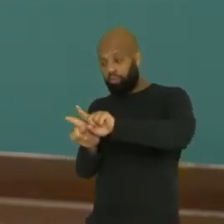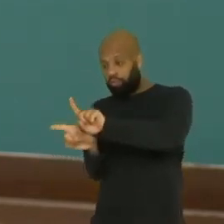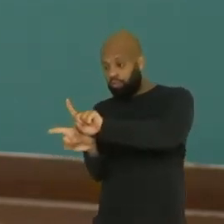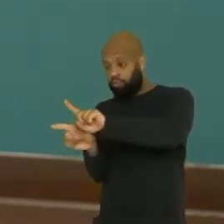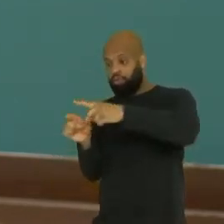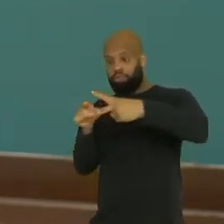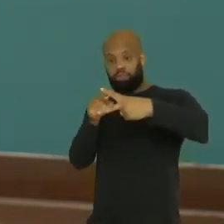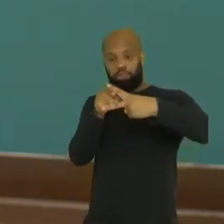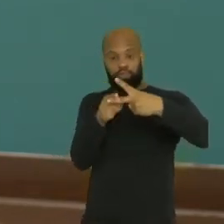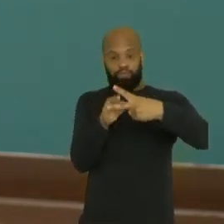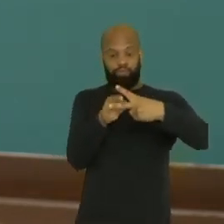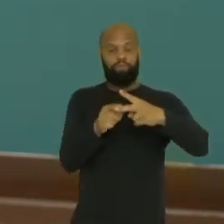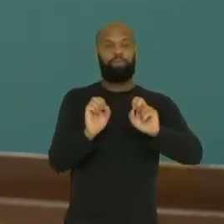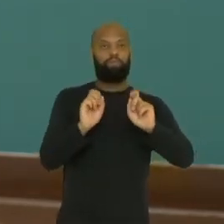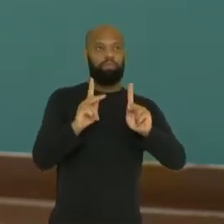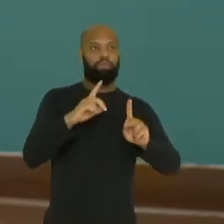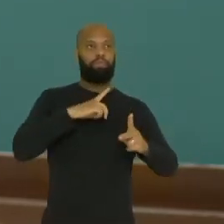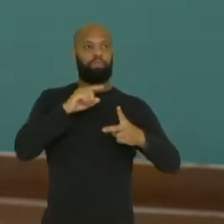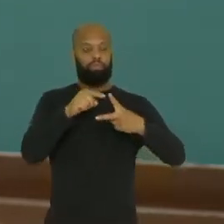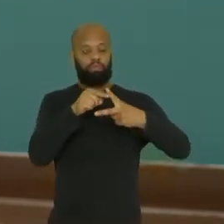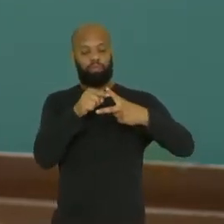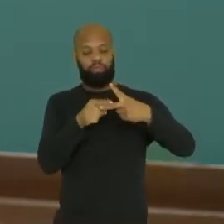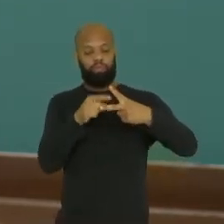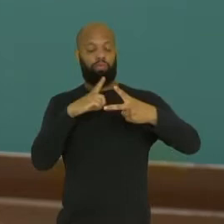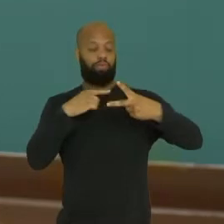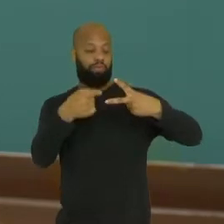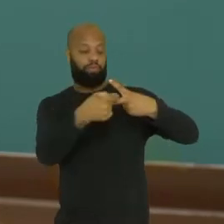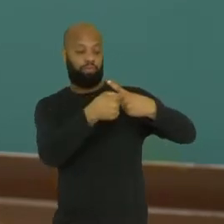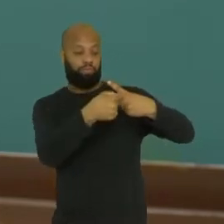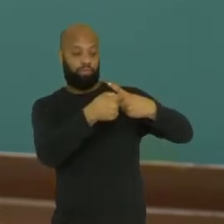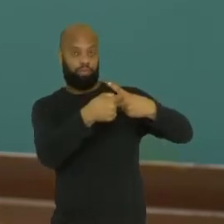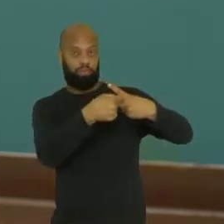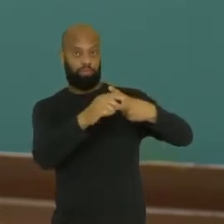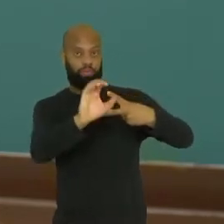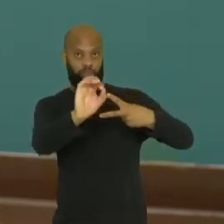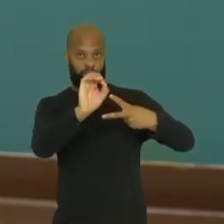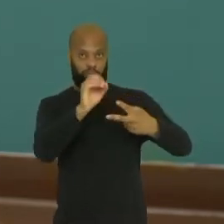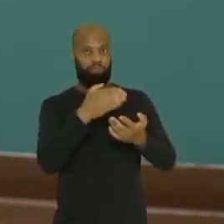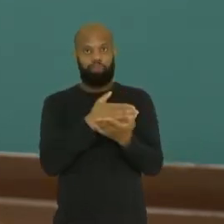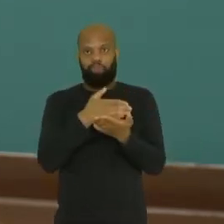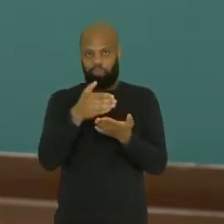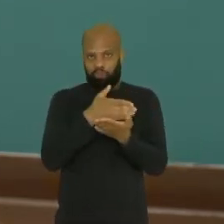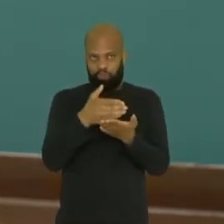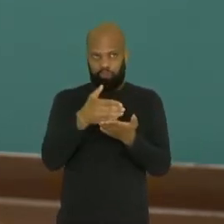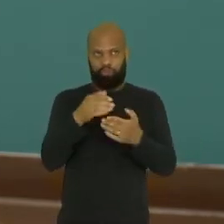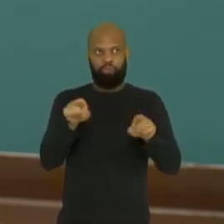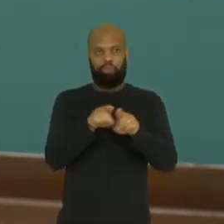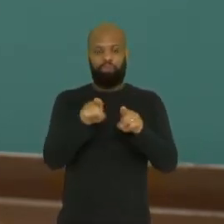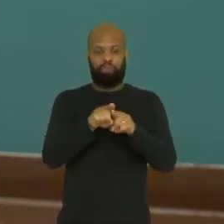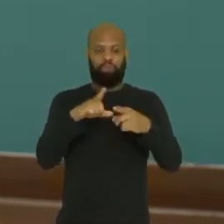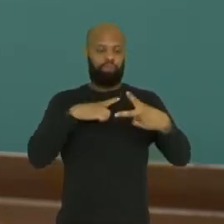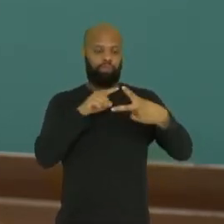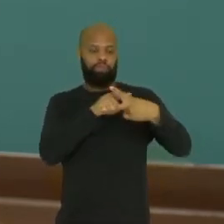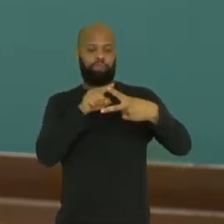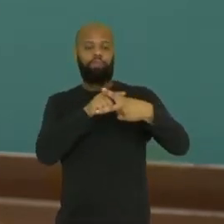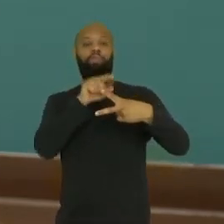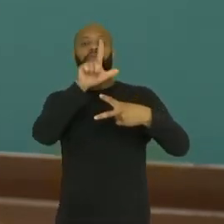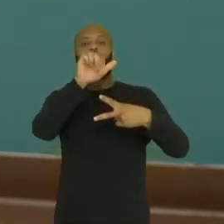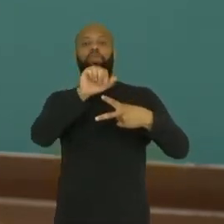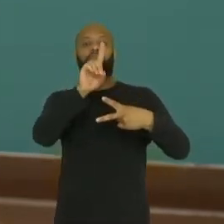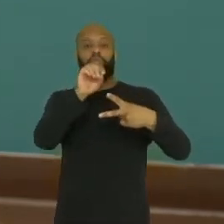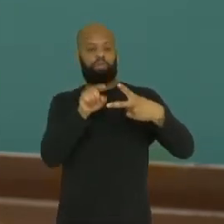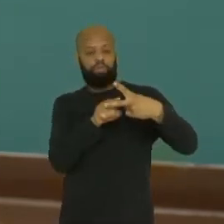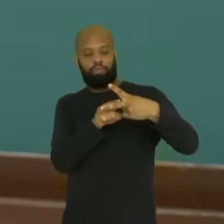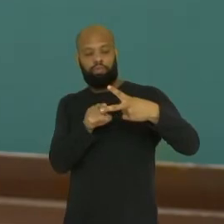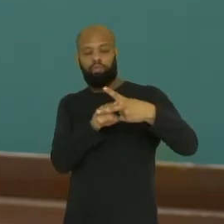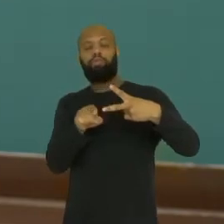de ângulo. Então, o ângulo daí tem o vértice O, que é a origem dele, os lados aqui, que ele está indo do O